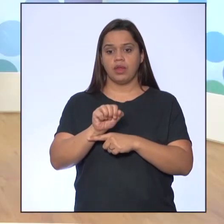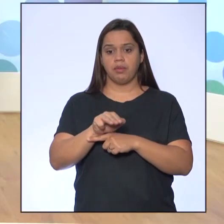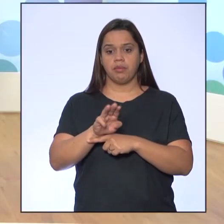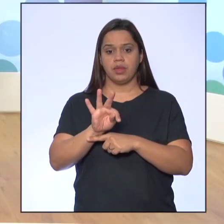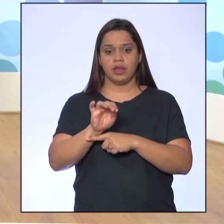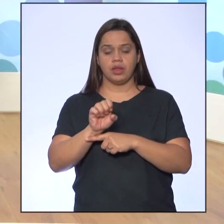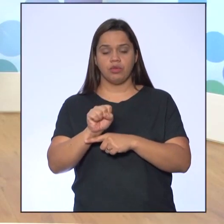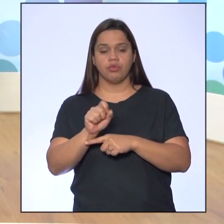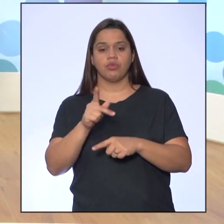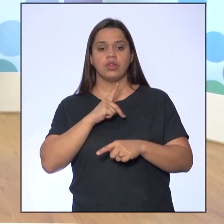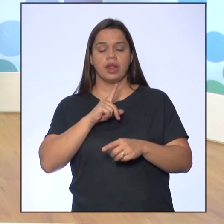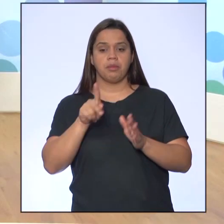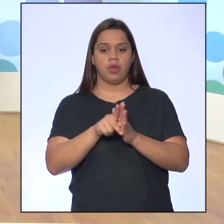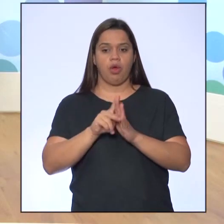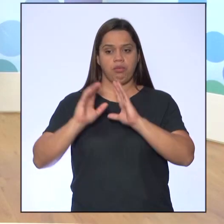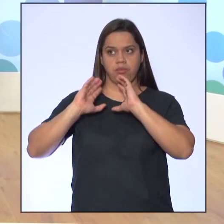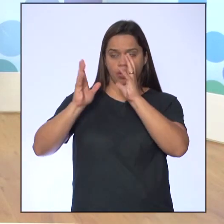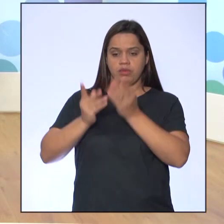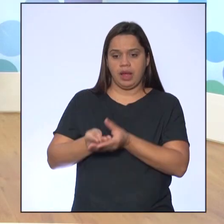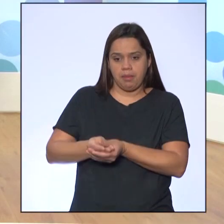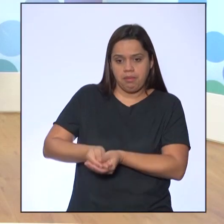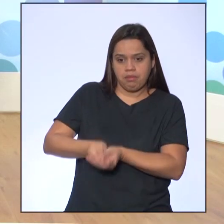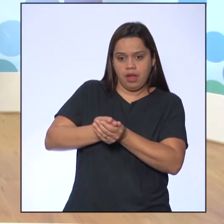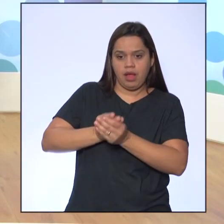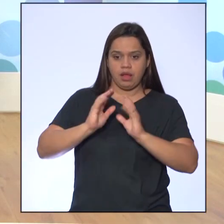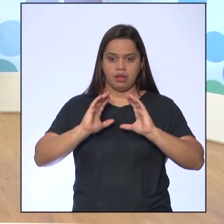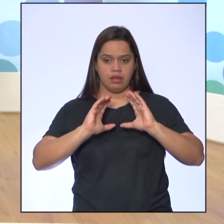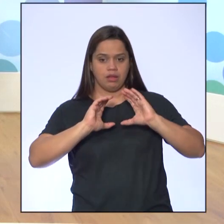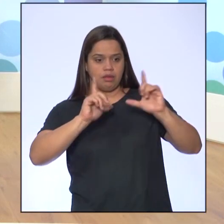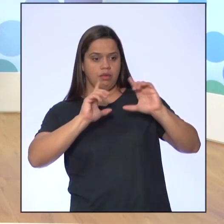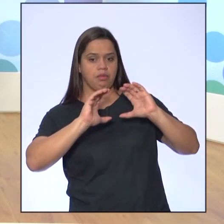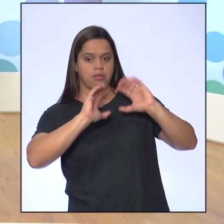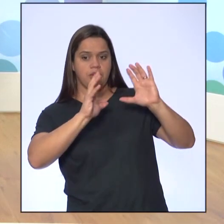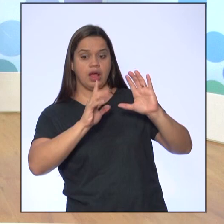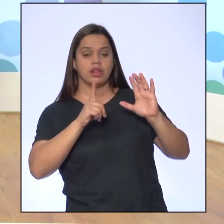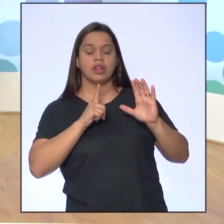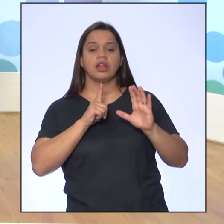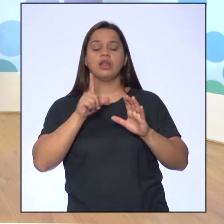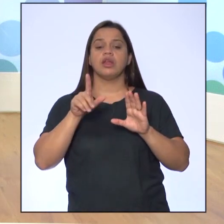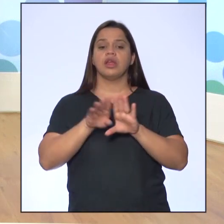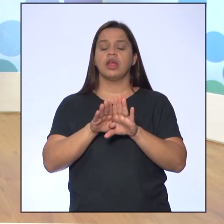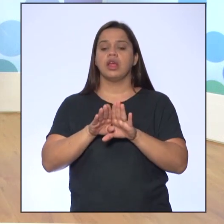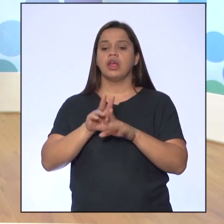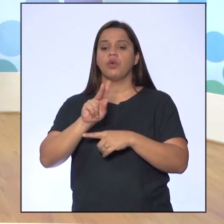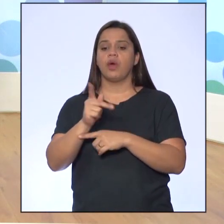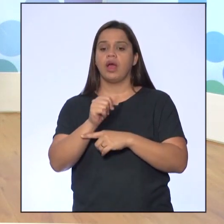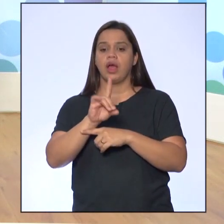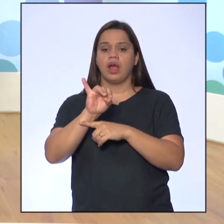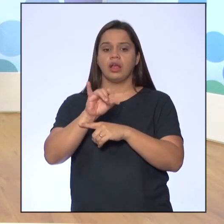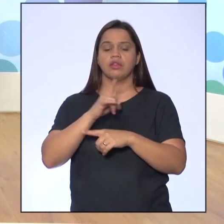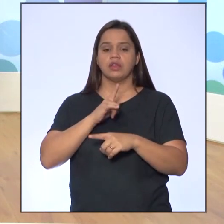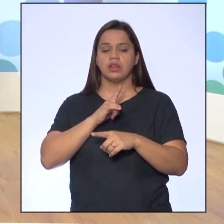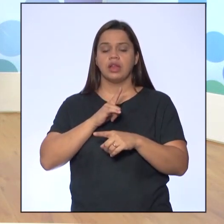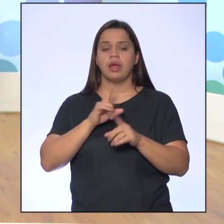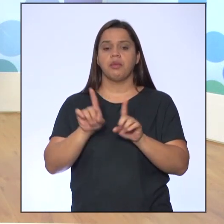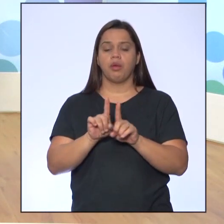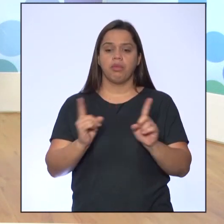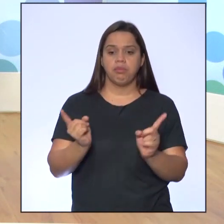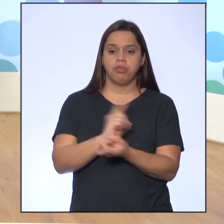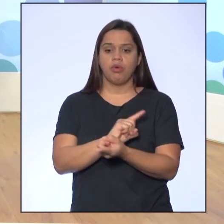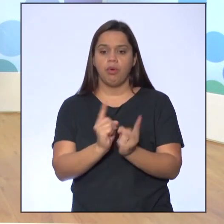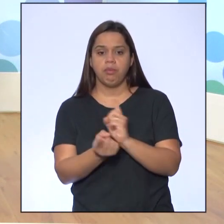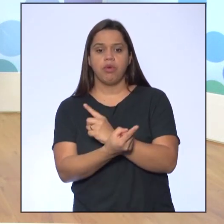exemplo, a manchete, nós temos o toque, no handebol a gente tem o passe, o drible, né, tem